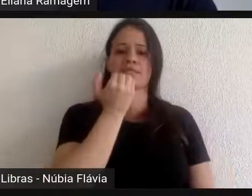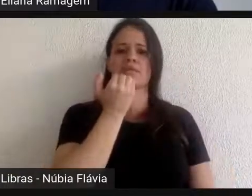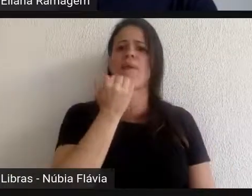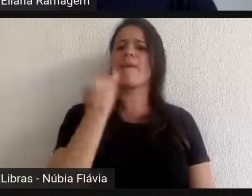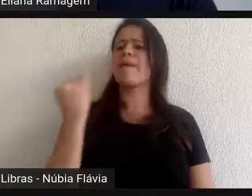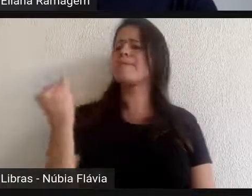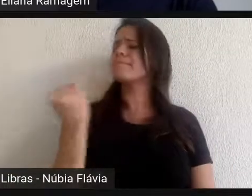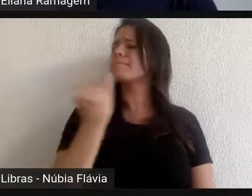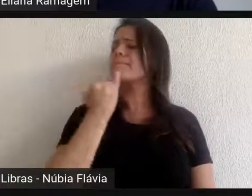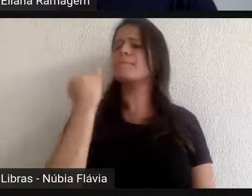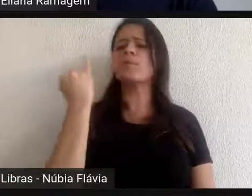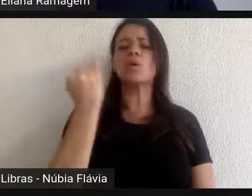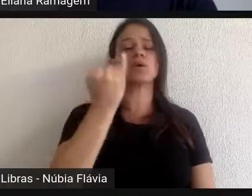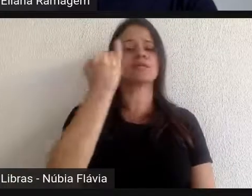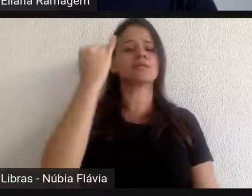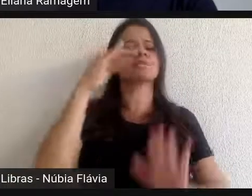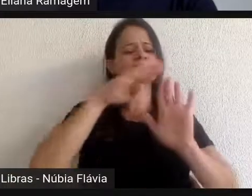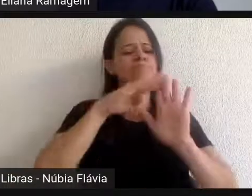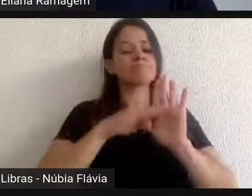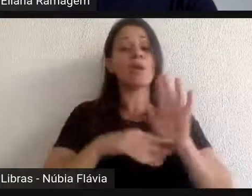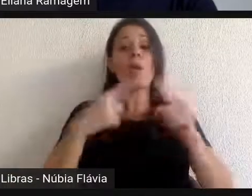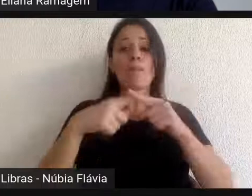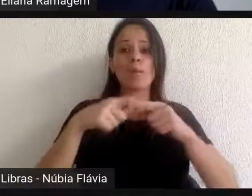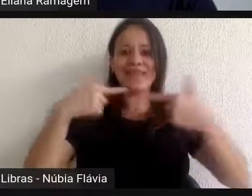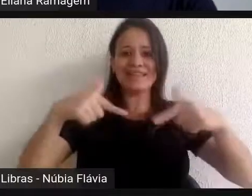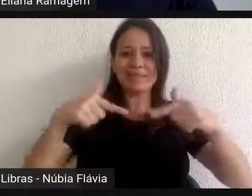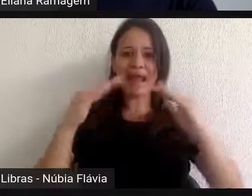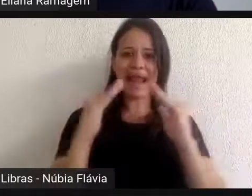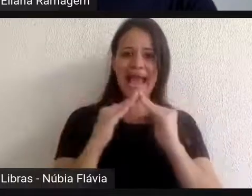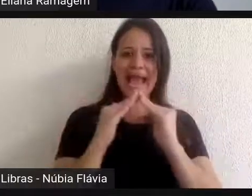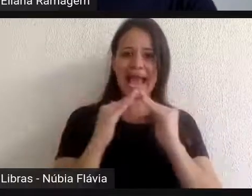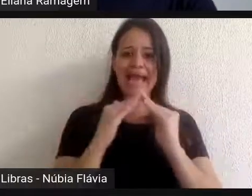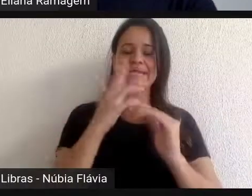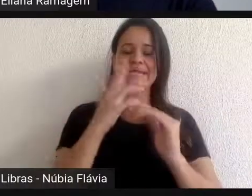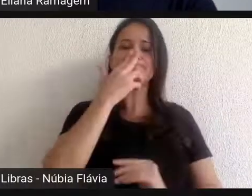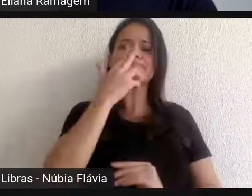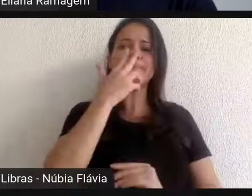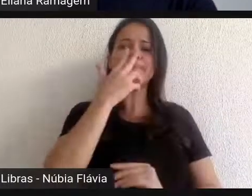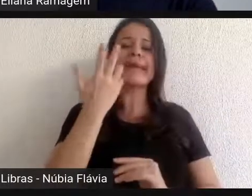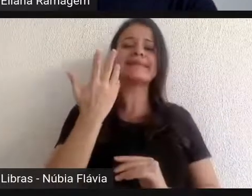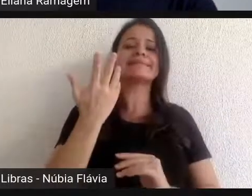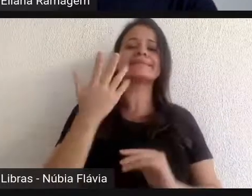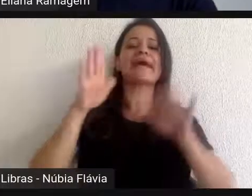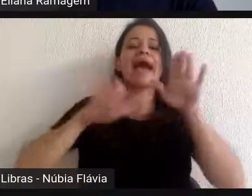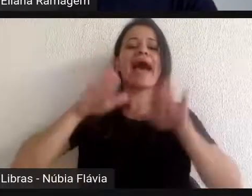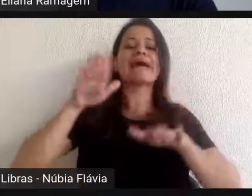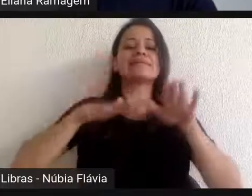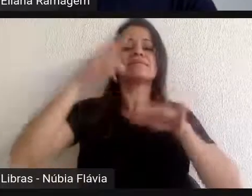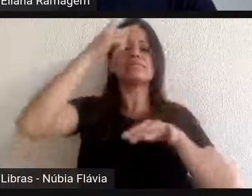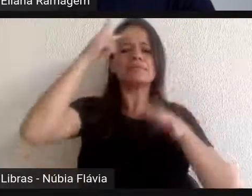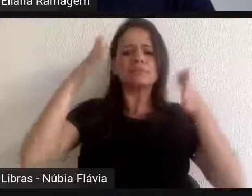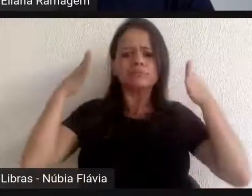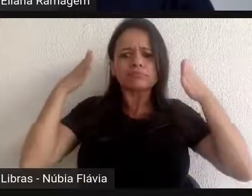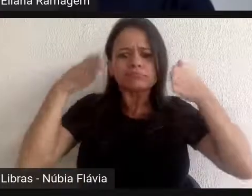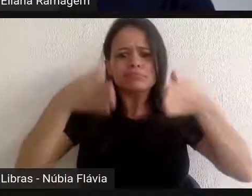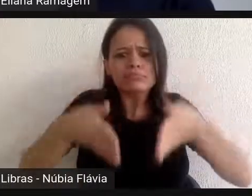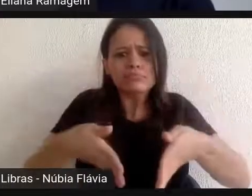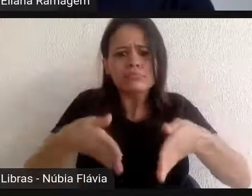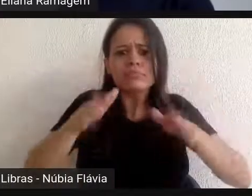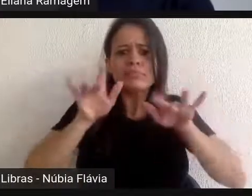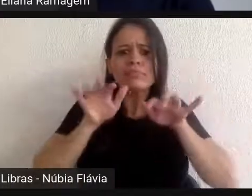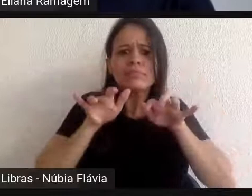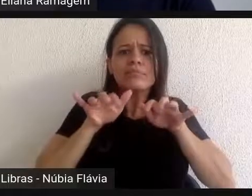importante? Quando a gente está em casa, trabalhando de casa, muitas vezes, principalmente são pessoas que se concentram muito ou têm muitas